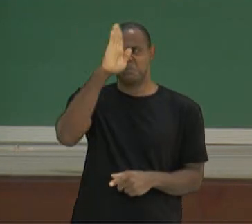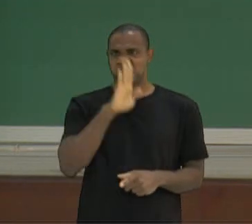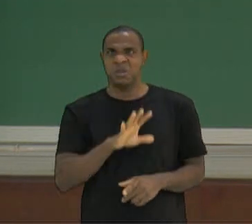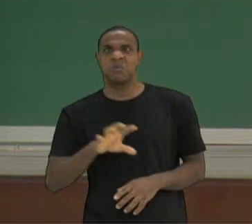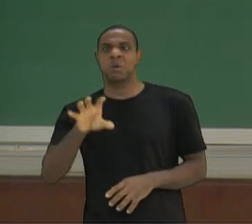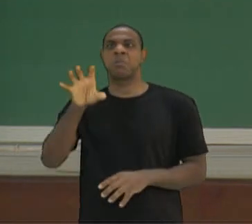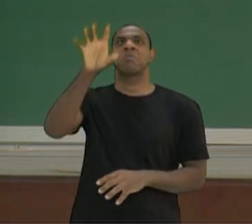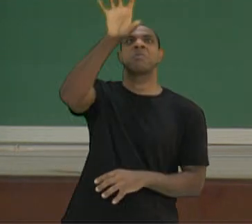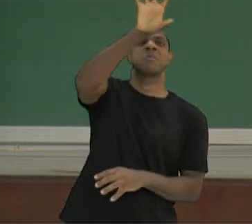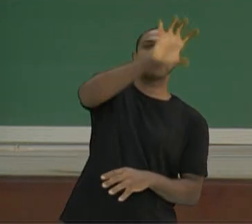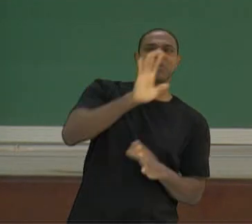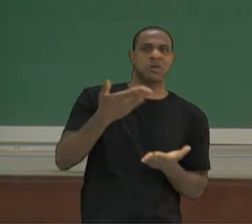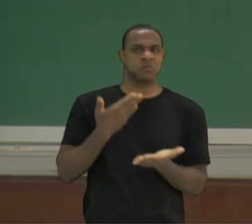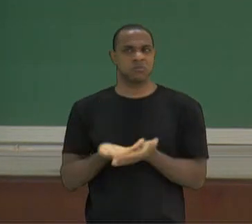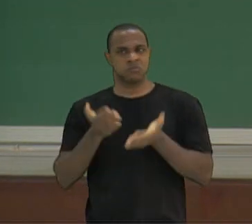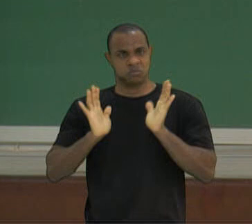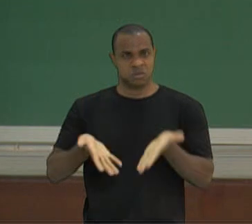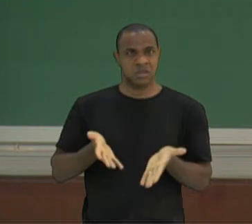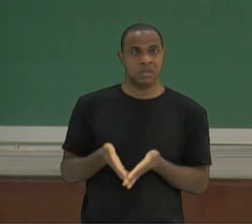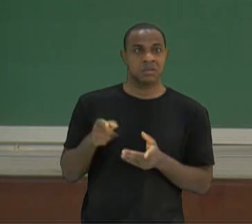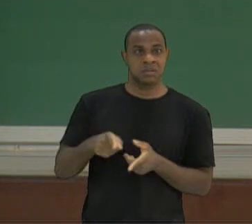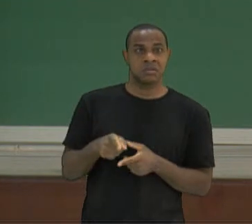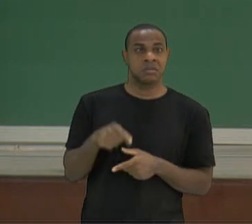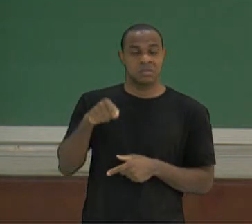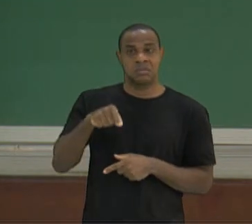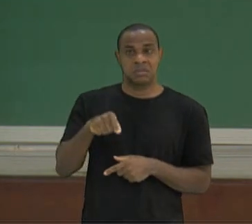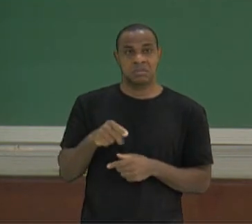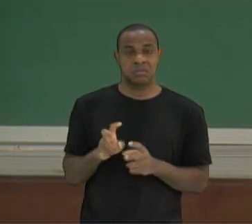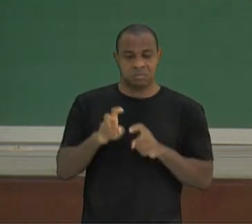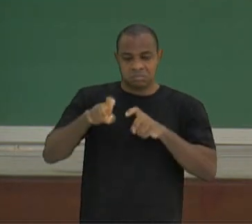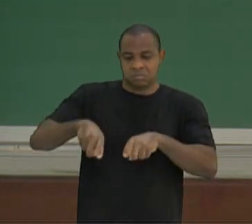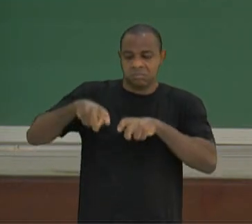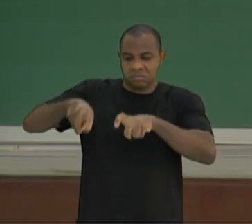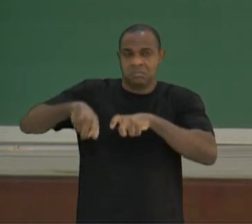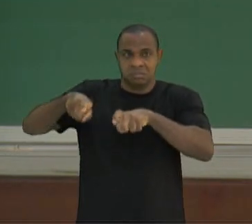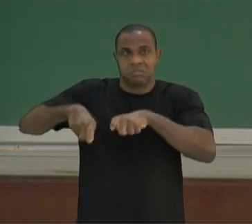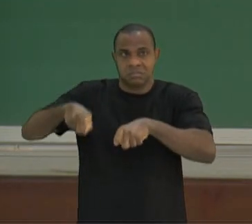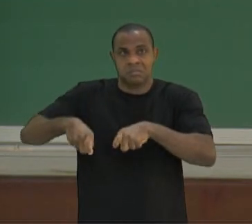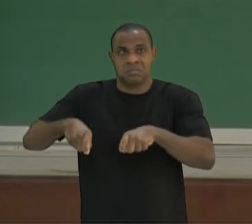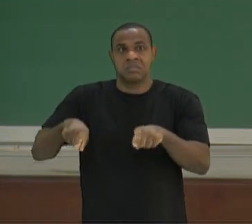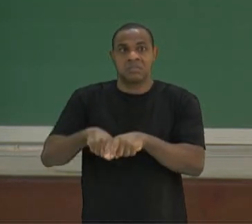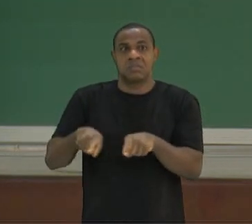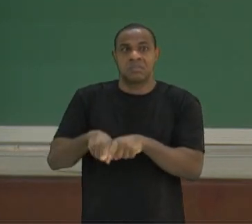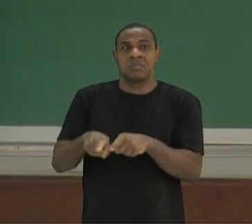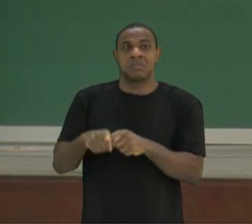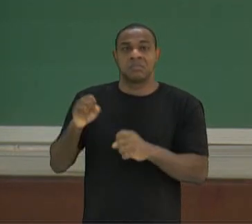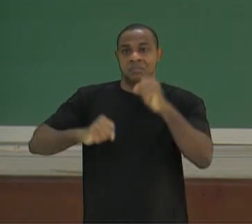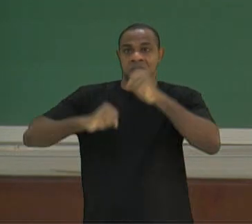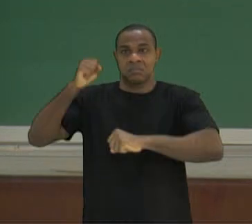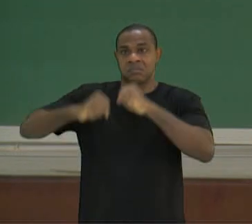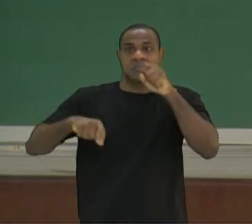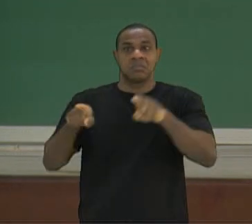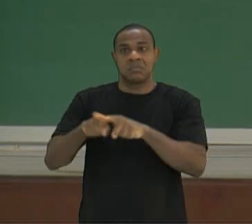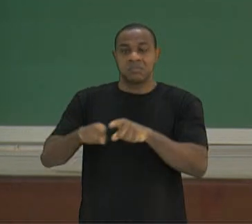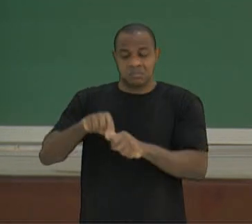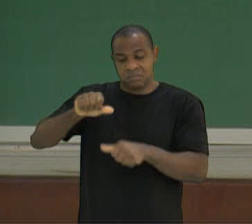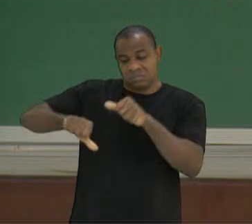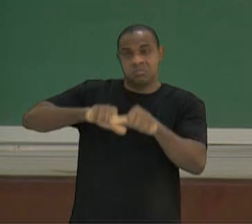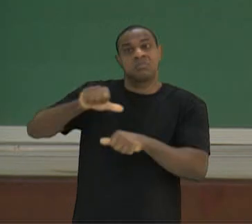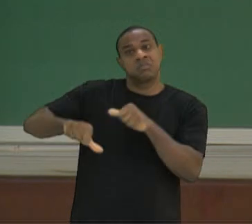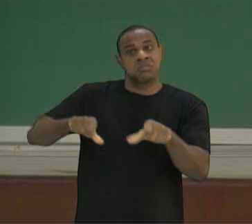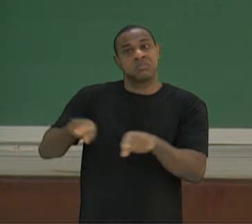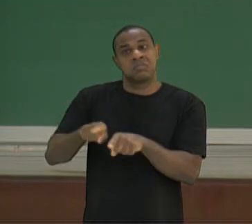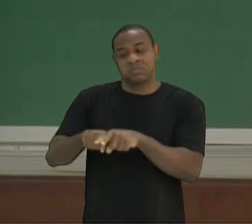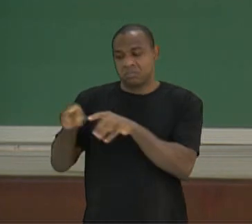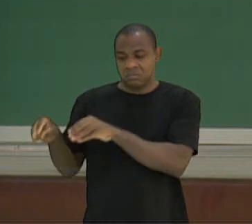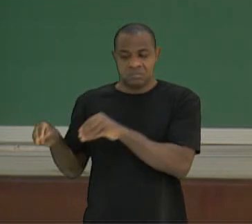outras regiões que a gente já estudou, a mecanização da agricultura e a agroindústria favorecem a mudança das famílias do campo para a